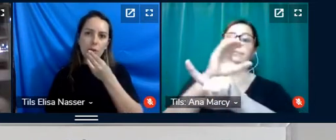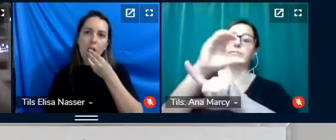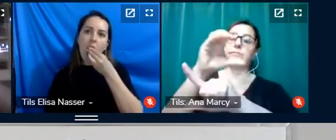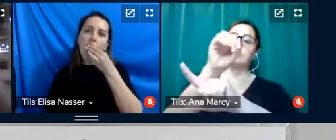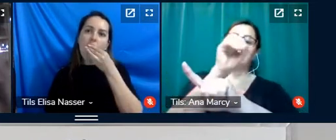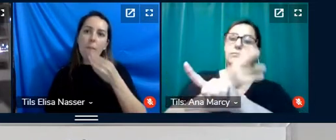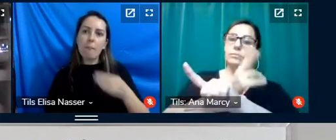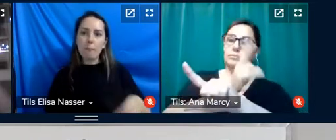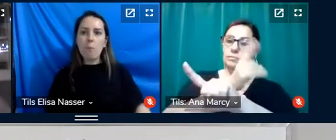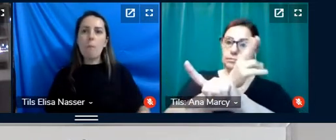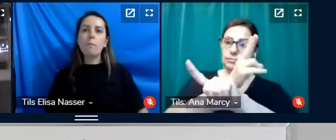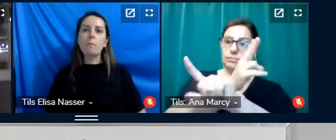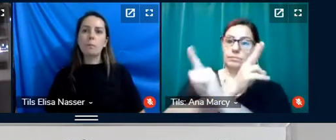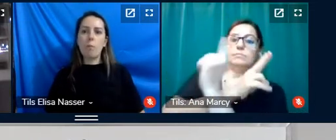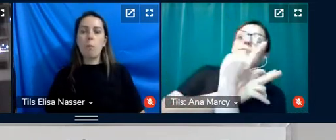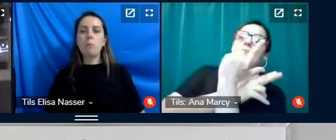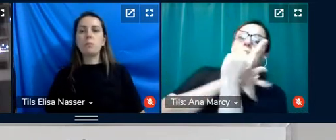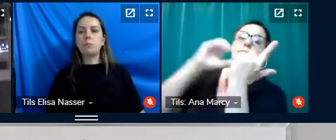Tá?